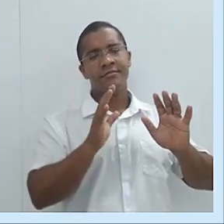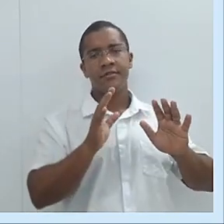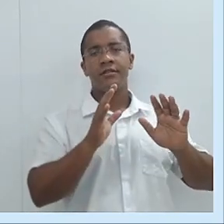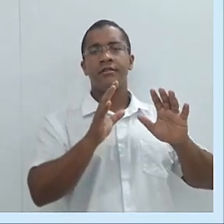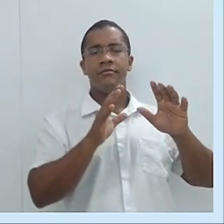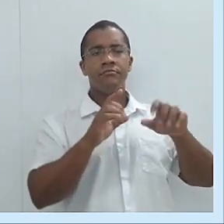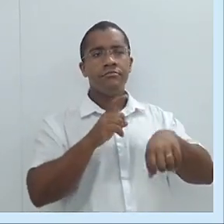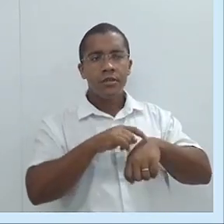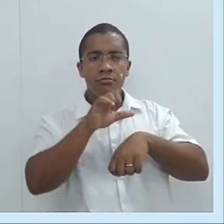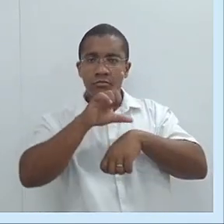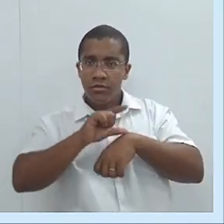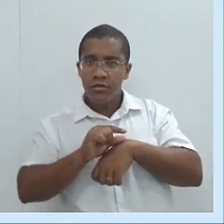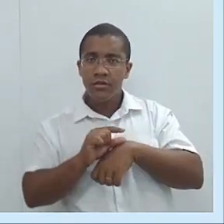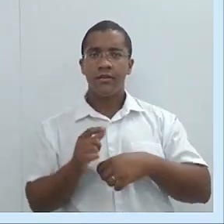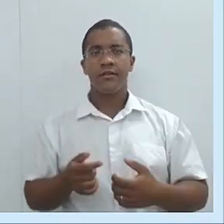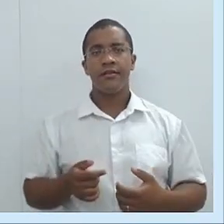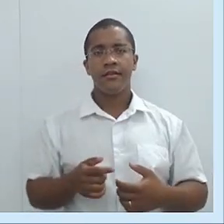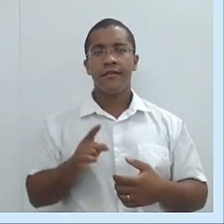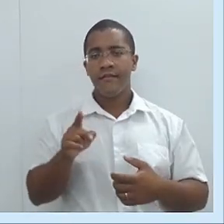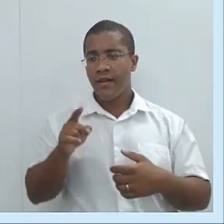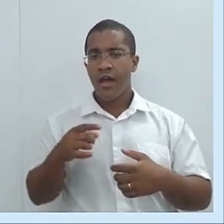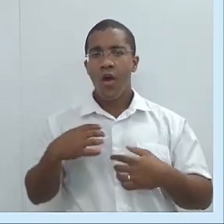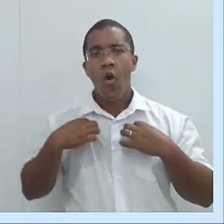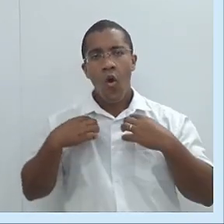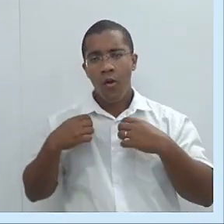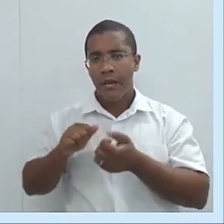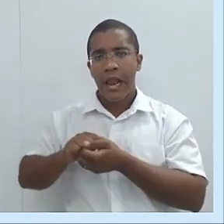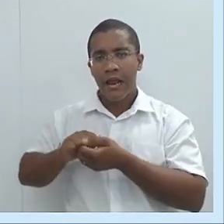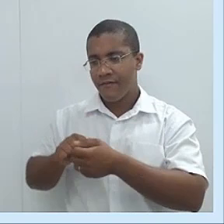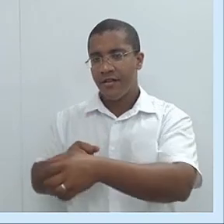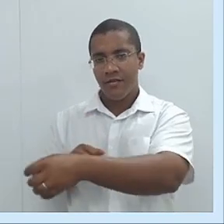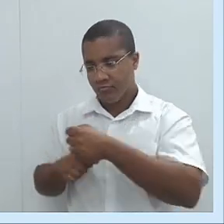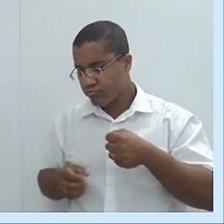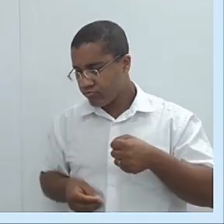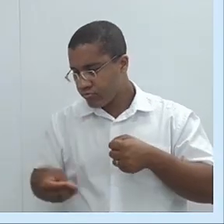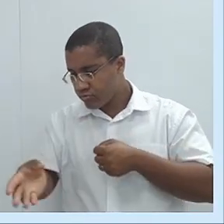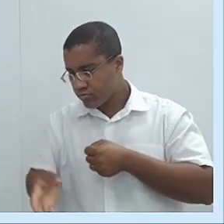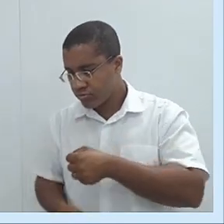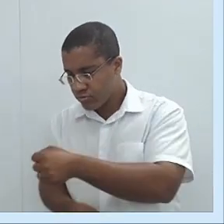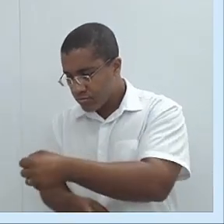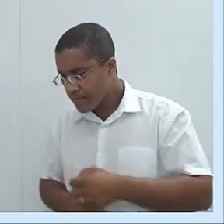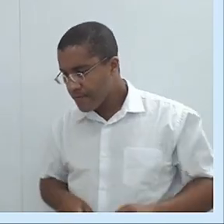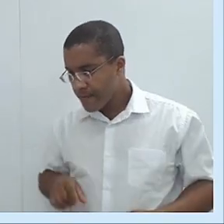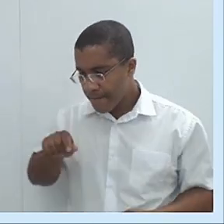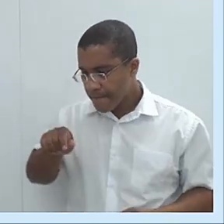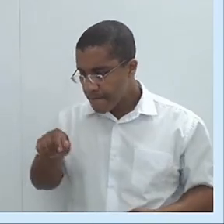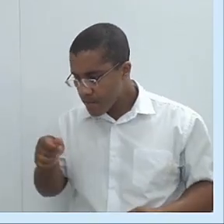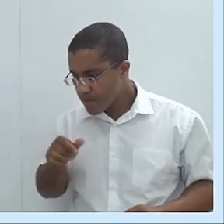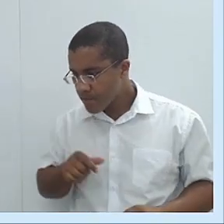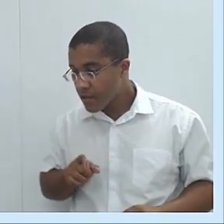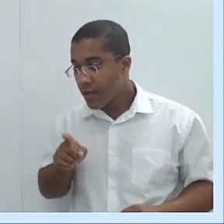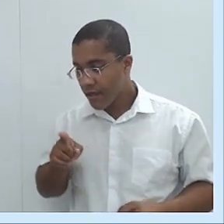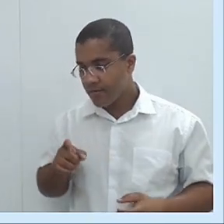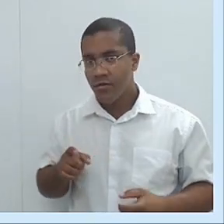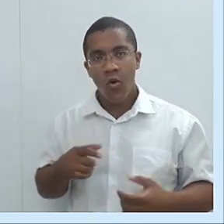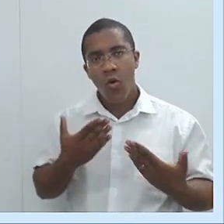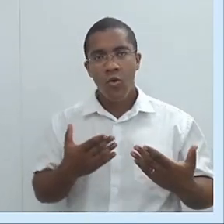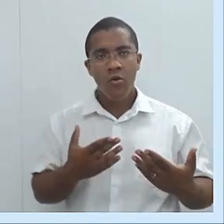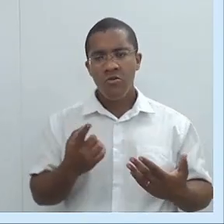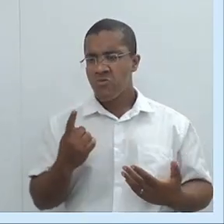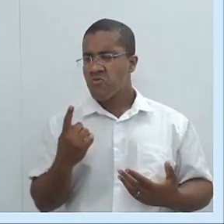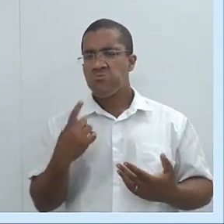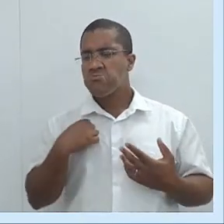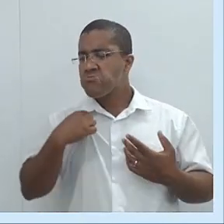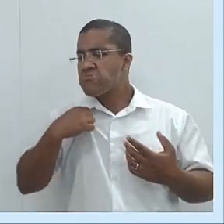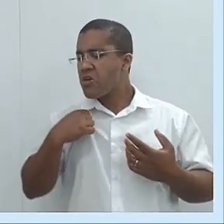Então, vai lavar, vai utilizar, no caso, a máquina de lavar, bota ali a quantidade necessária junto, as